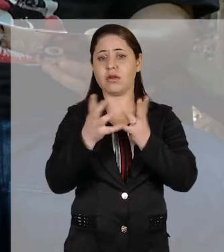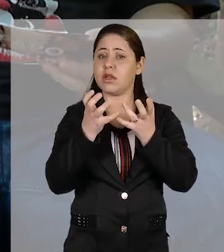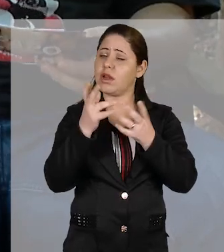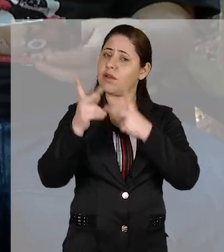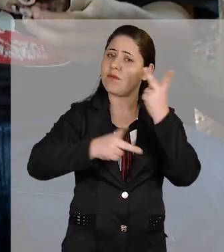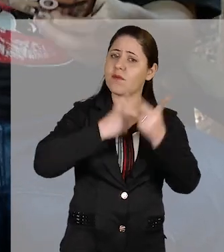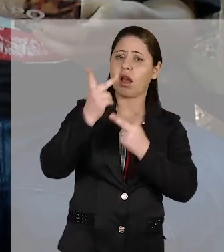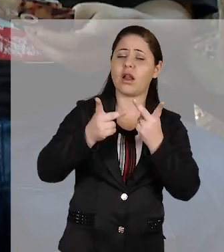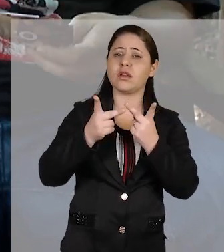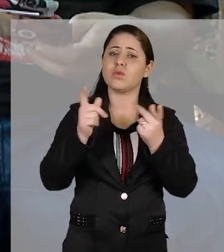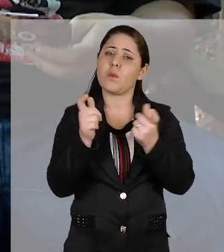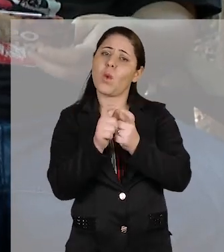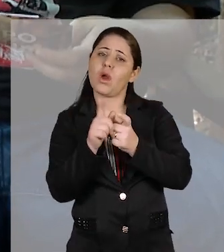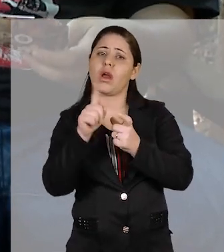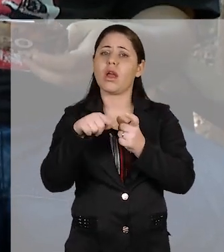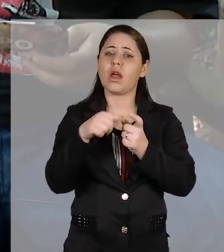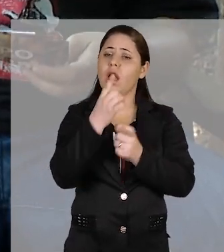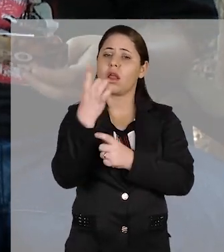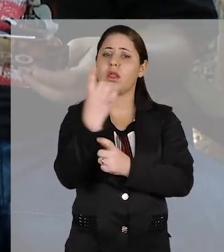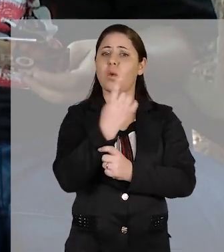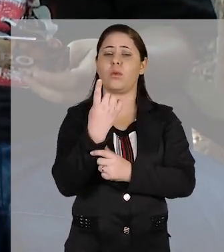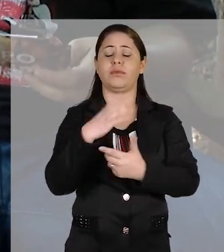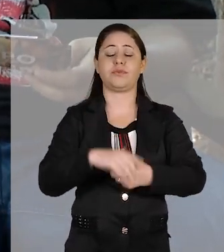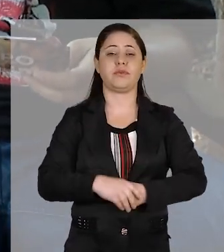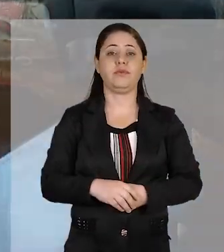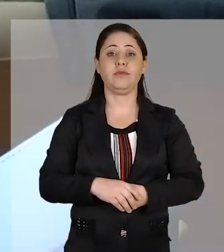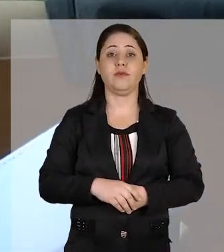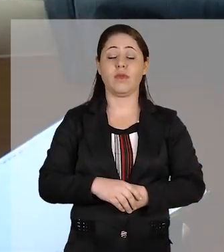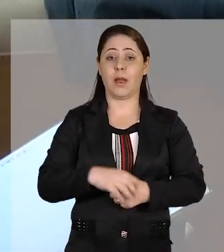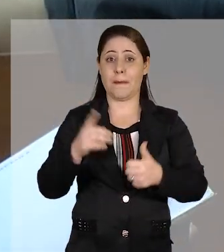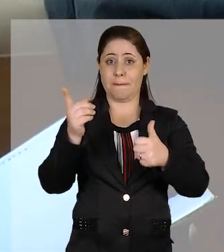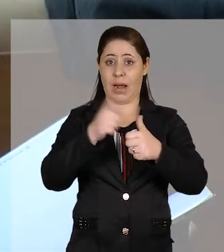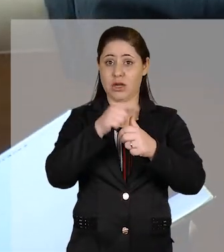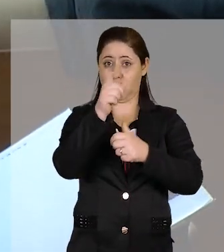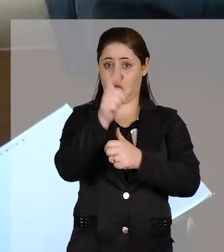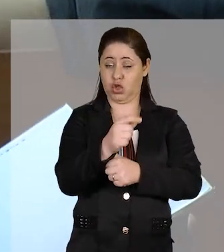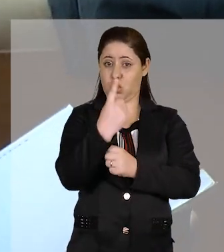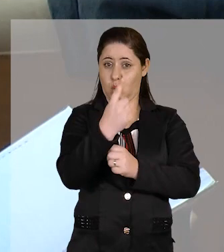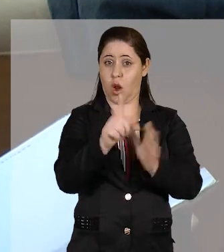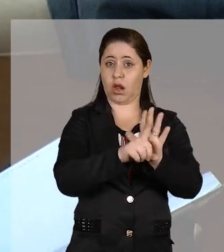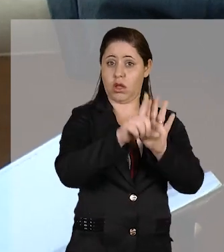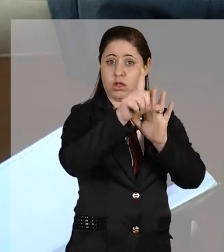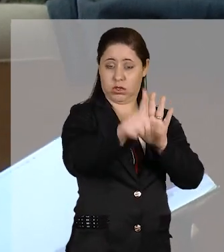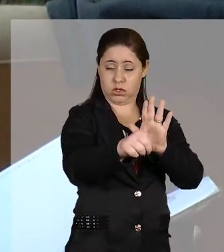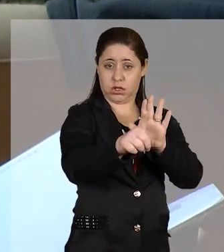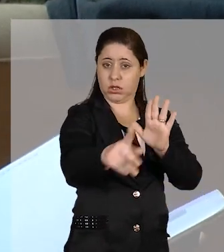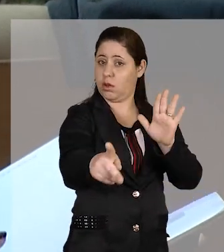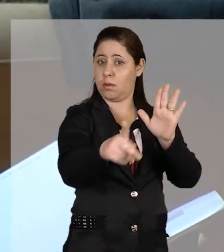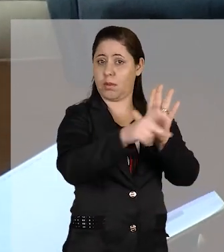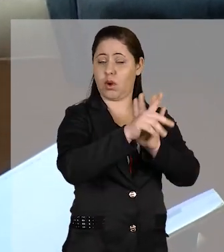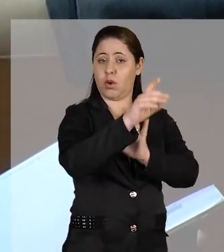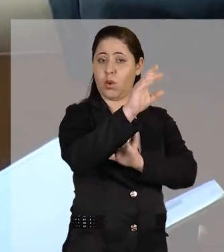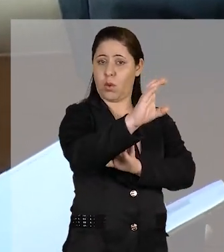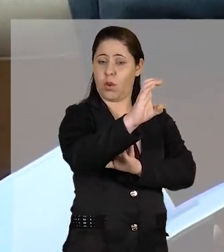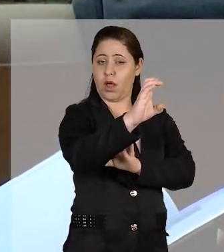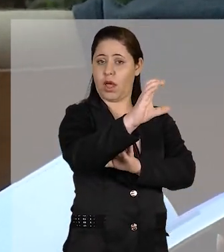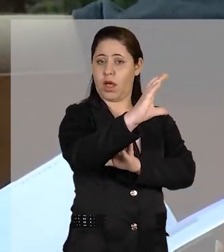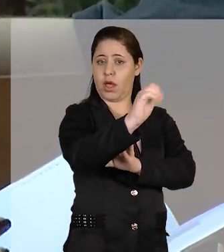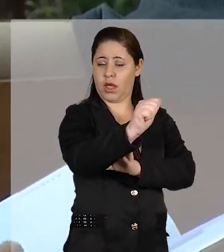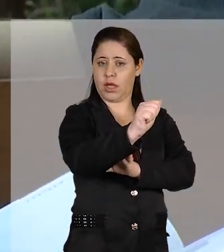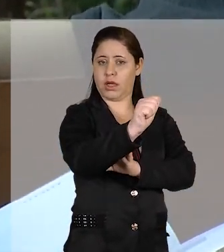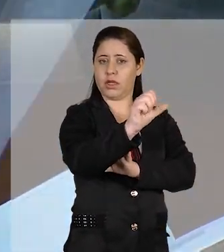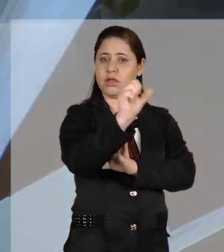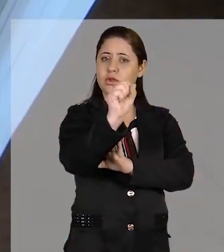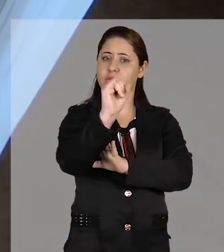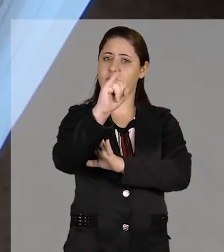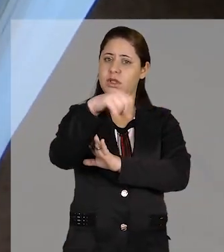Isso, e exatamente. Queria que você falasse um pouco sobre cada uma delas. A parte 1 é a legislação aplicada, que é o ECA e o SINASE.